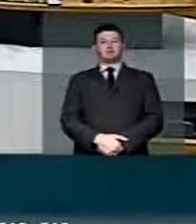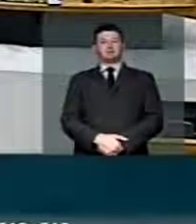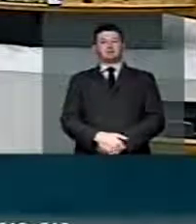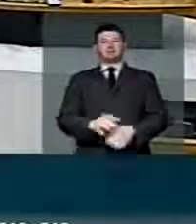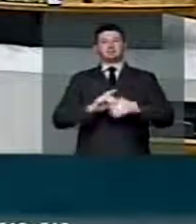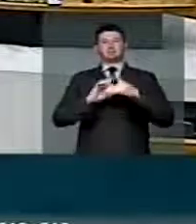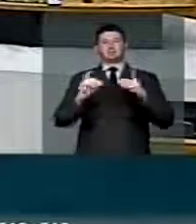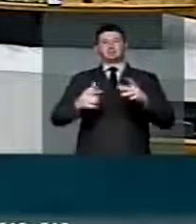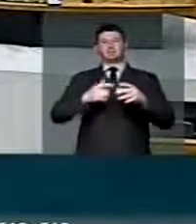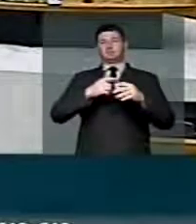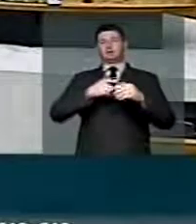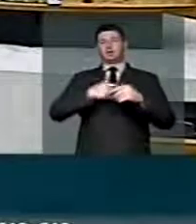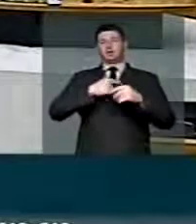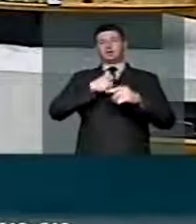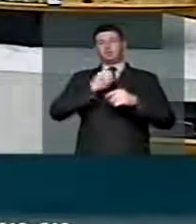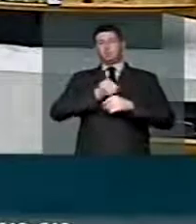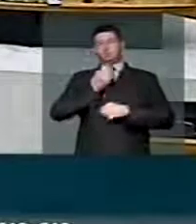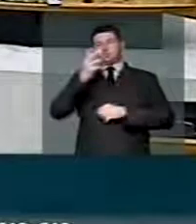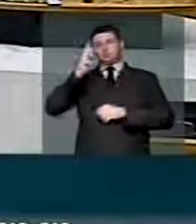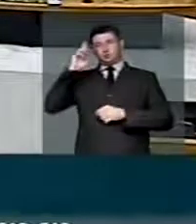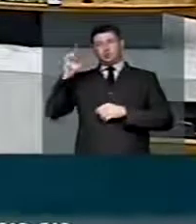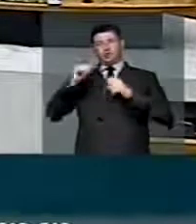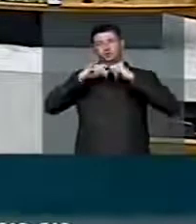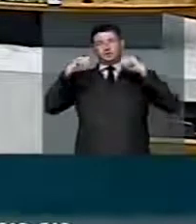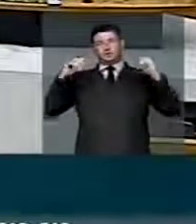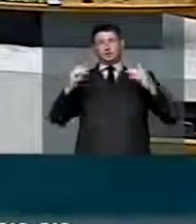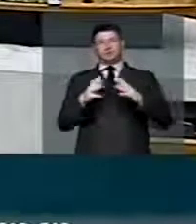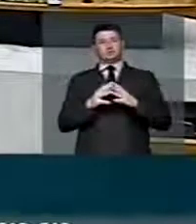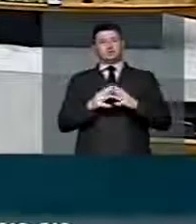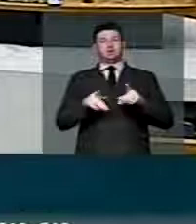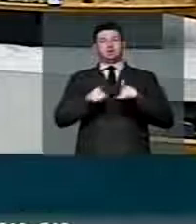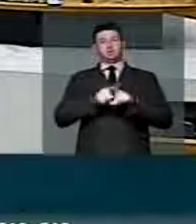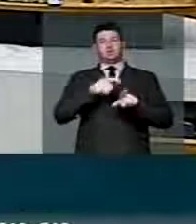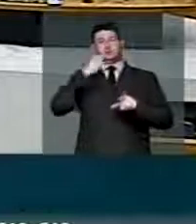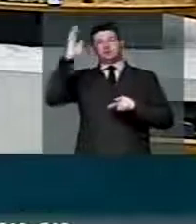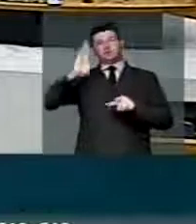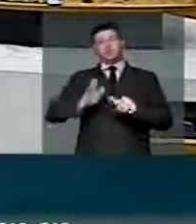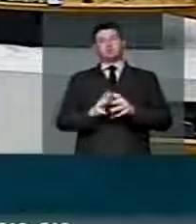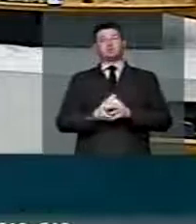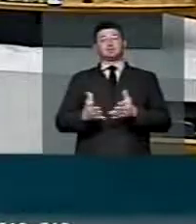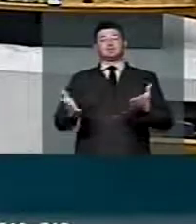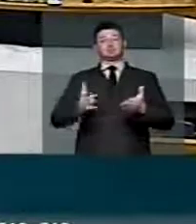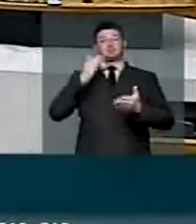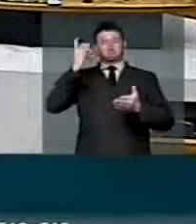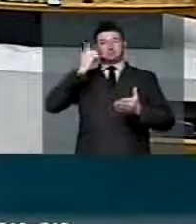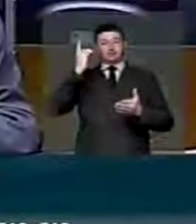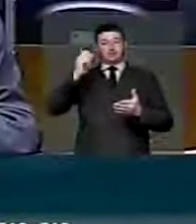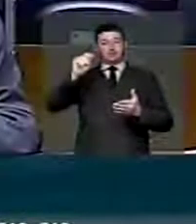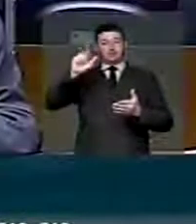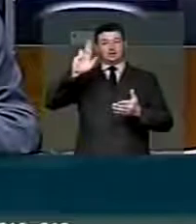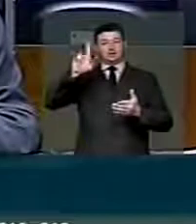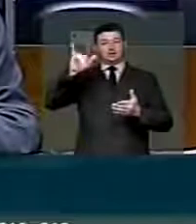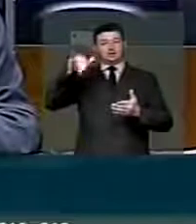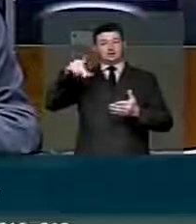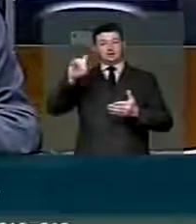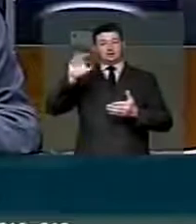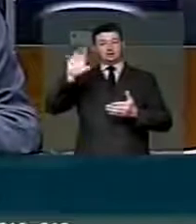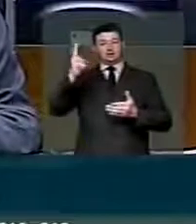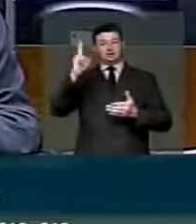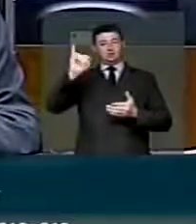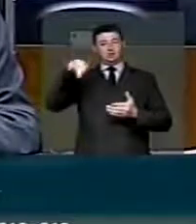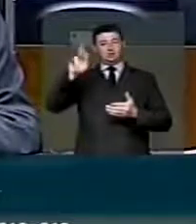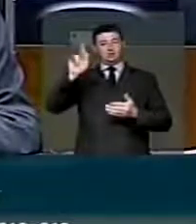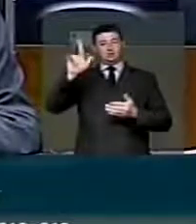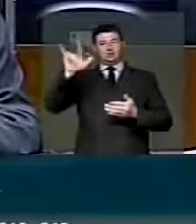solicito divulgação ampla do pronunciamento de Vossa Excelência, inclusive na Voz do Brasil. Deputado Arlindo